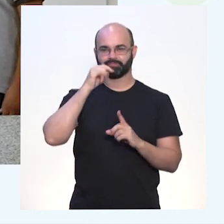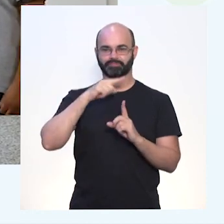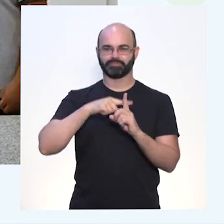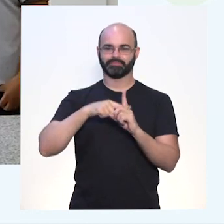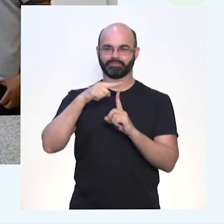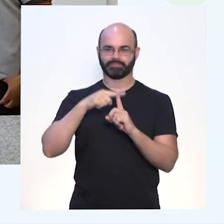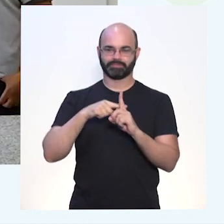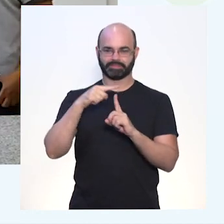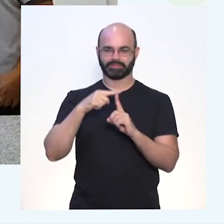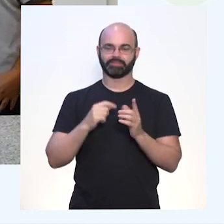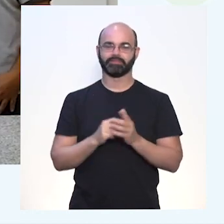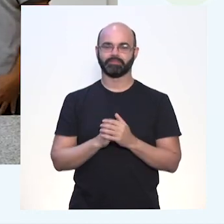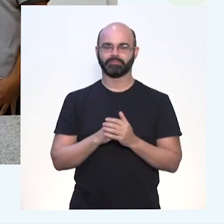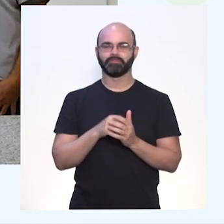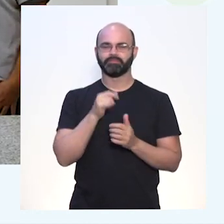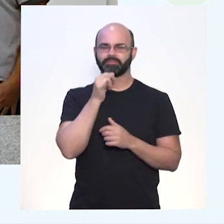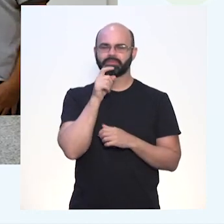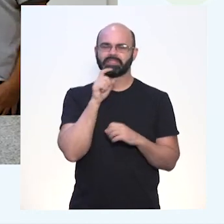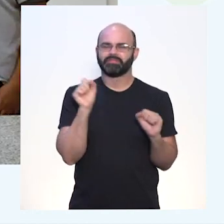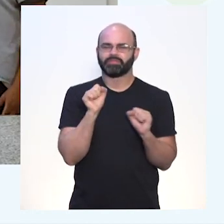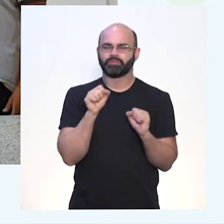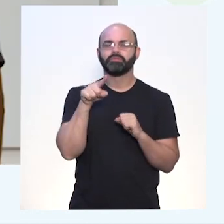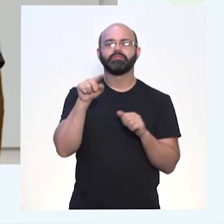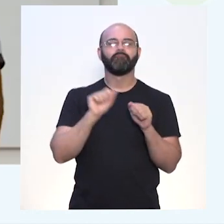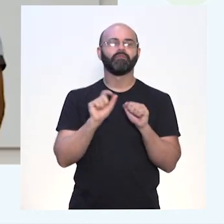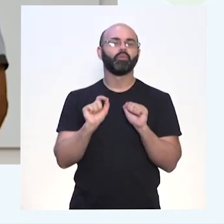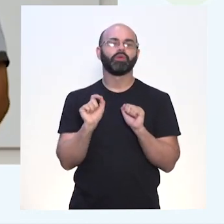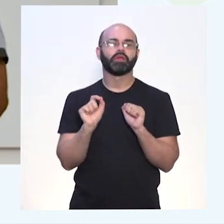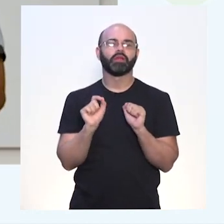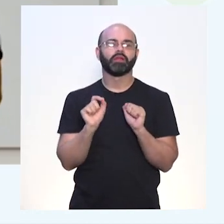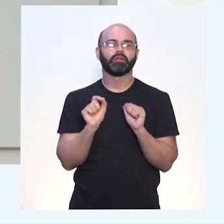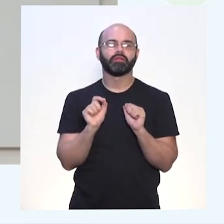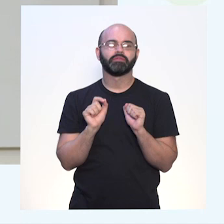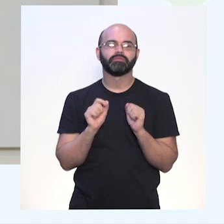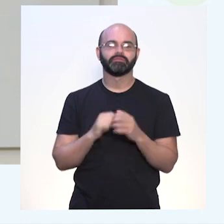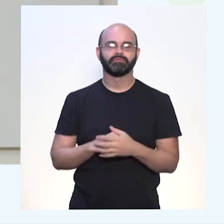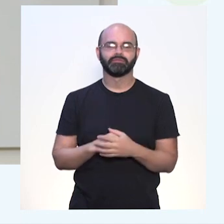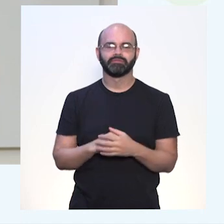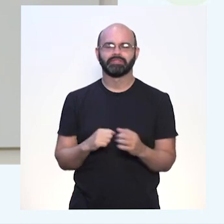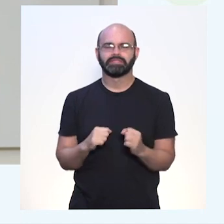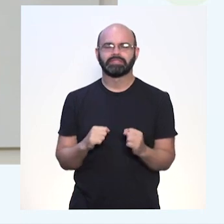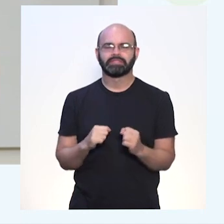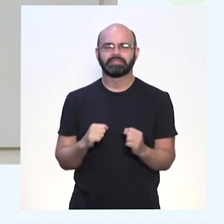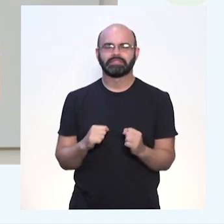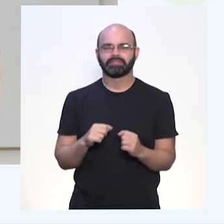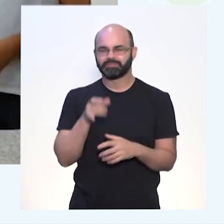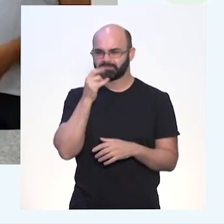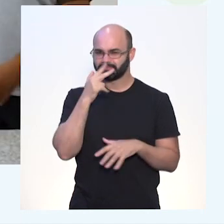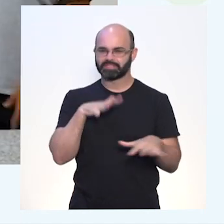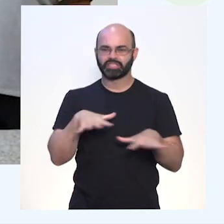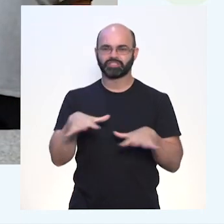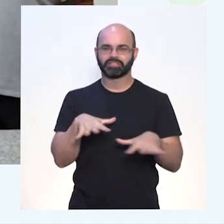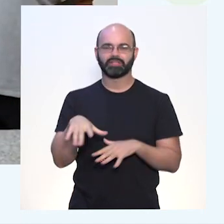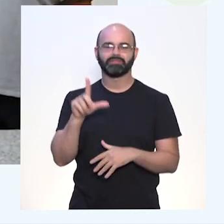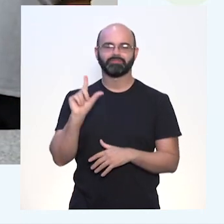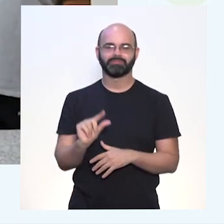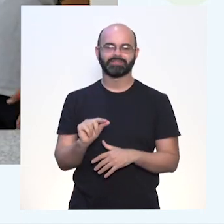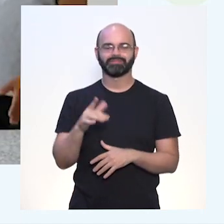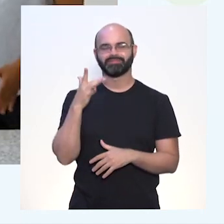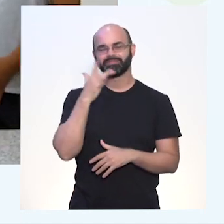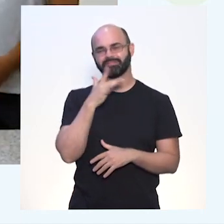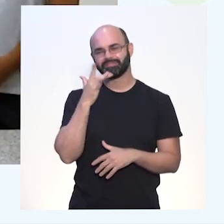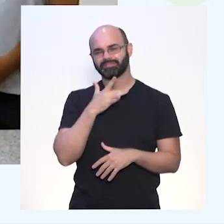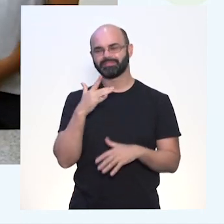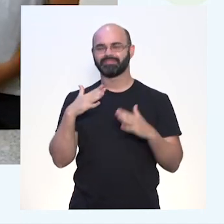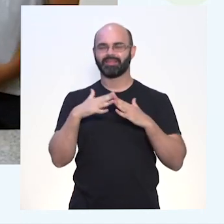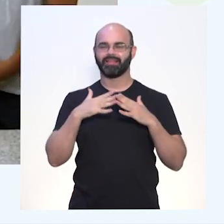Fábio, quando tá frio, qual é o seu comportamento? Eu fico assim mais lento, menos agitado. É gostoso, né? Ficar na